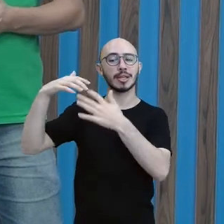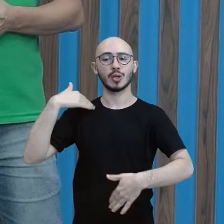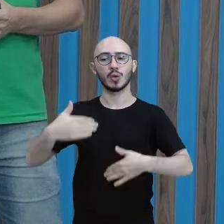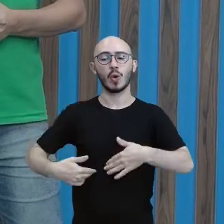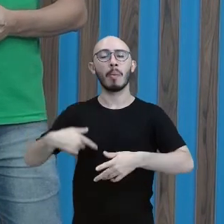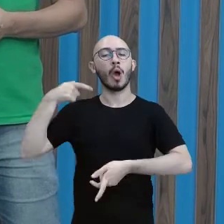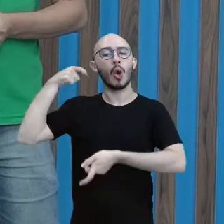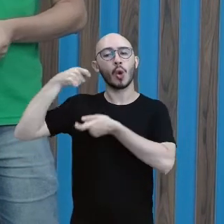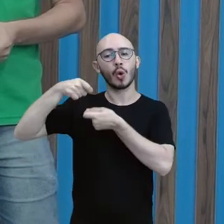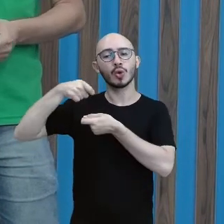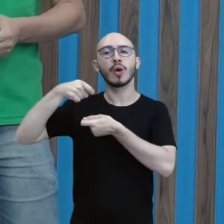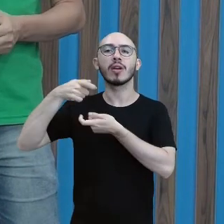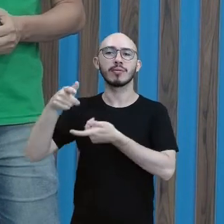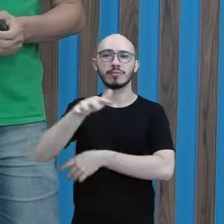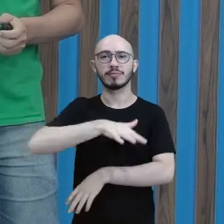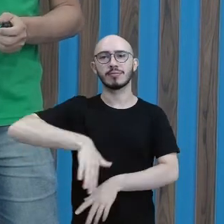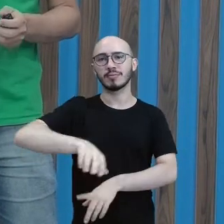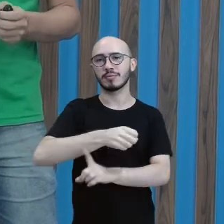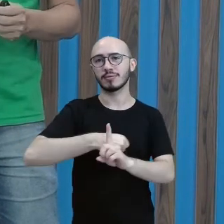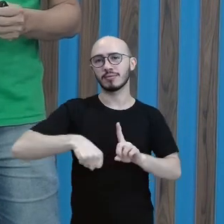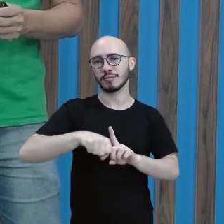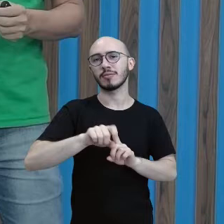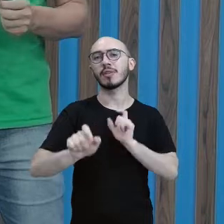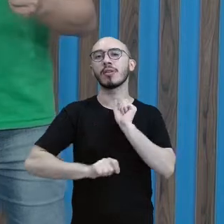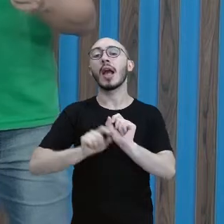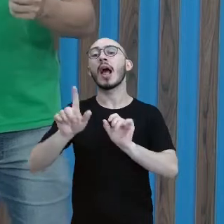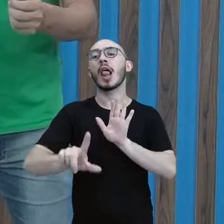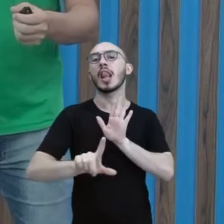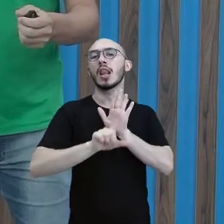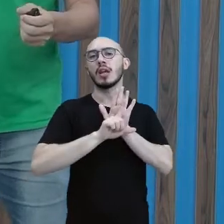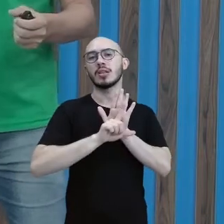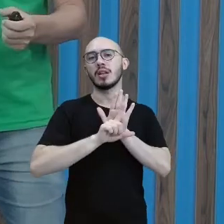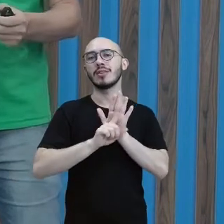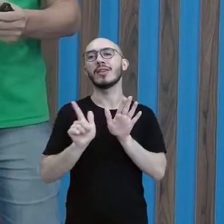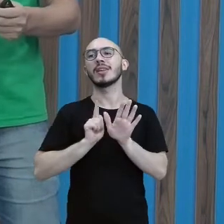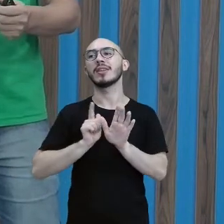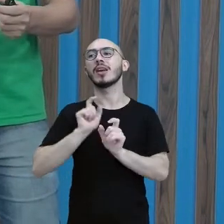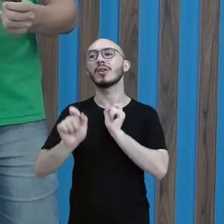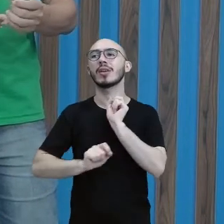aí, muitos criticam porque seria uma legislação que intervém